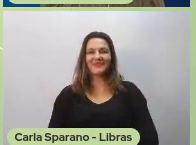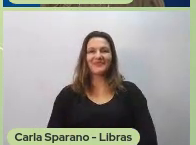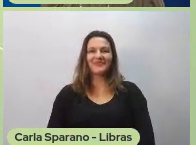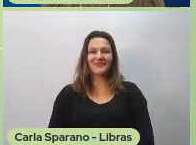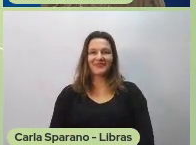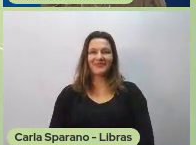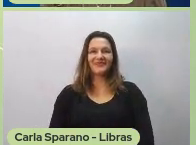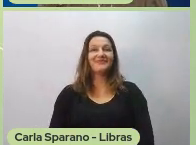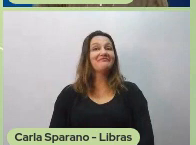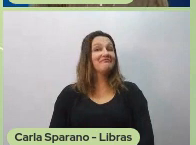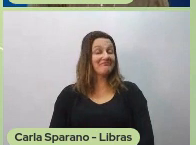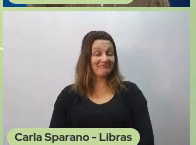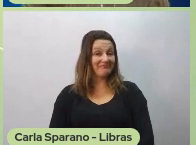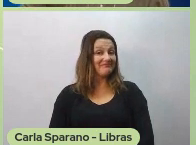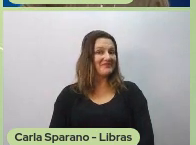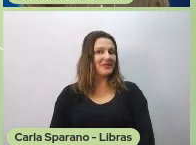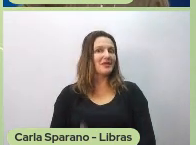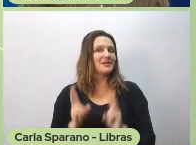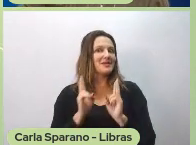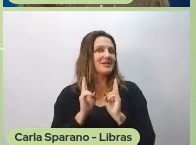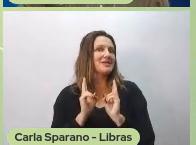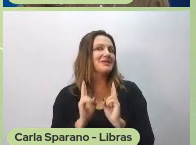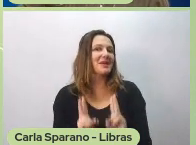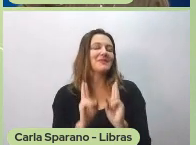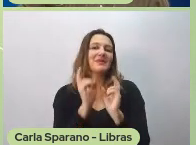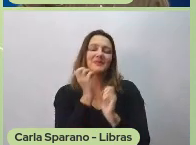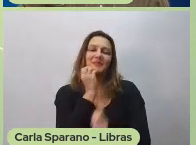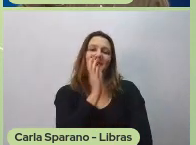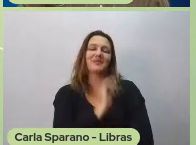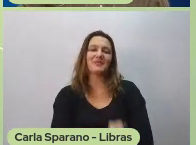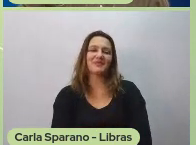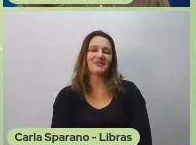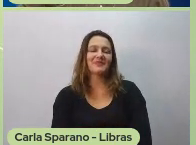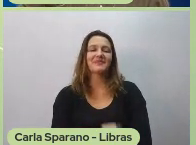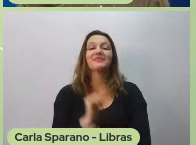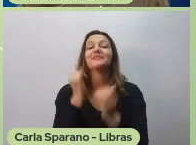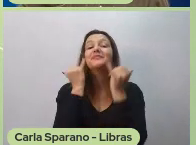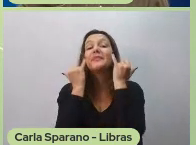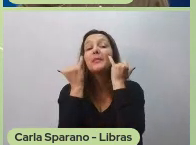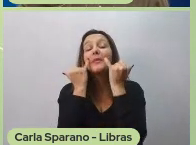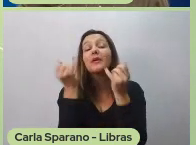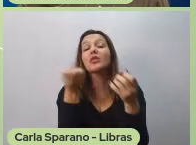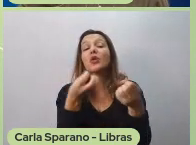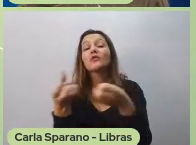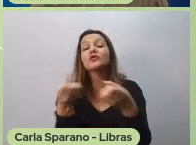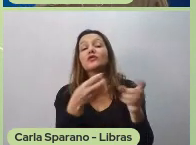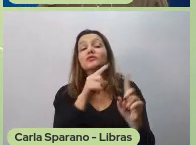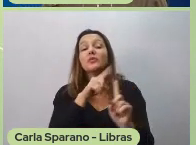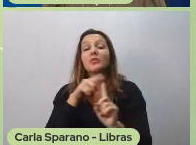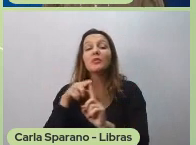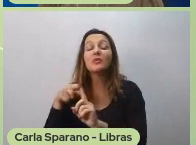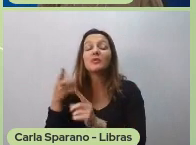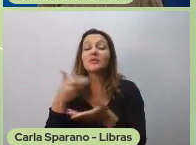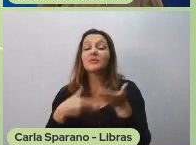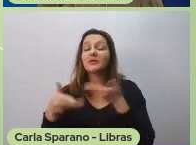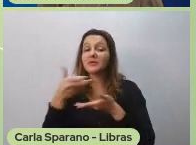É sempre bom poder ouvir novos formatos e poder compartilhar